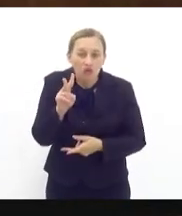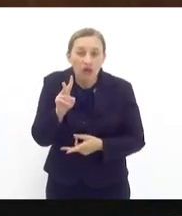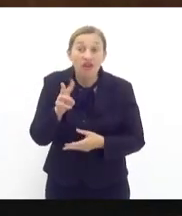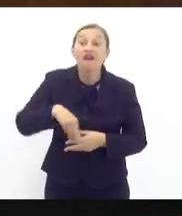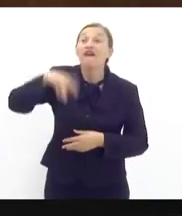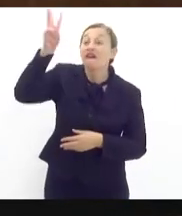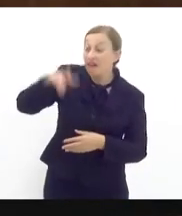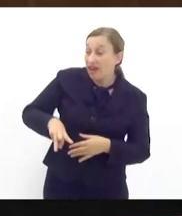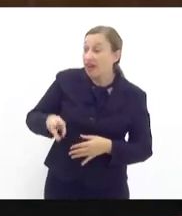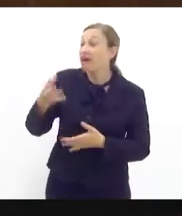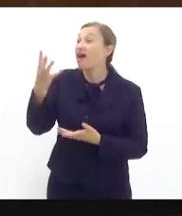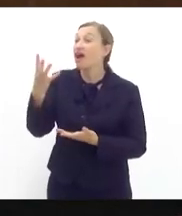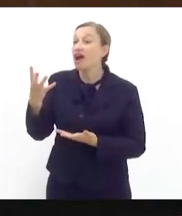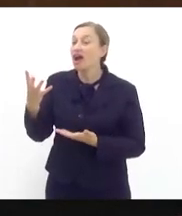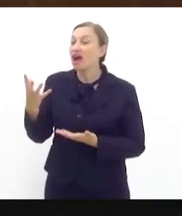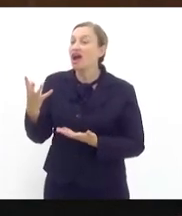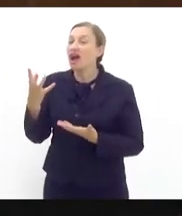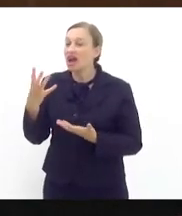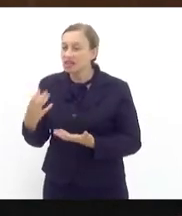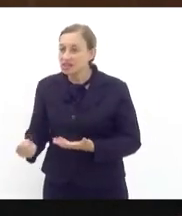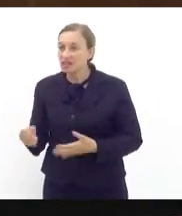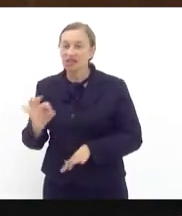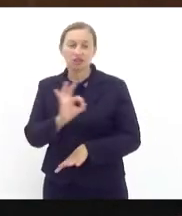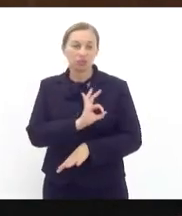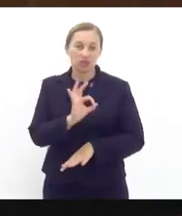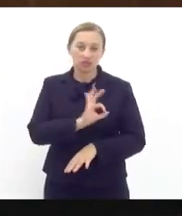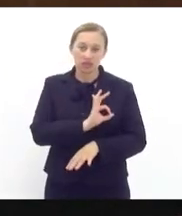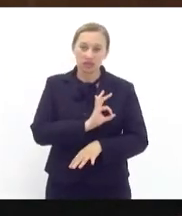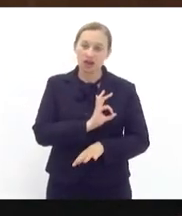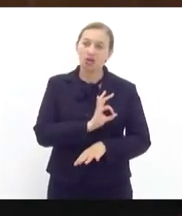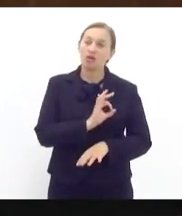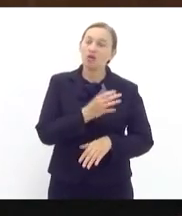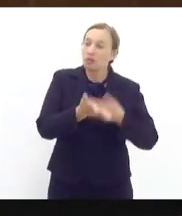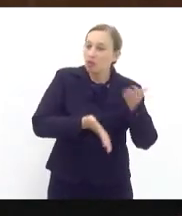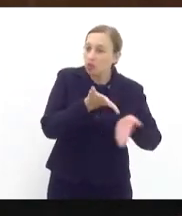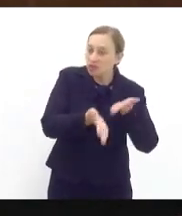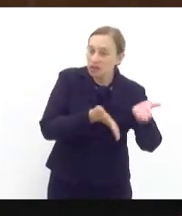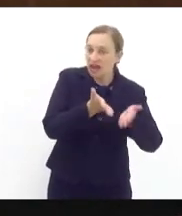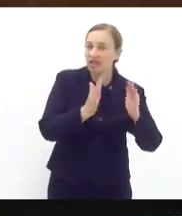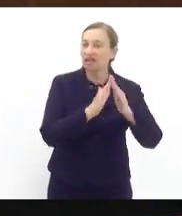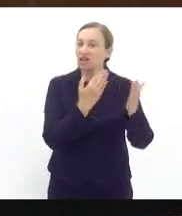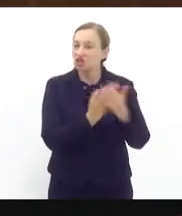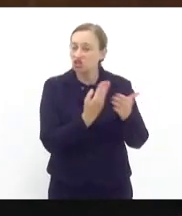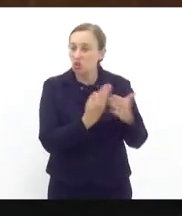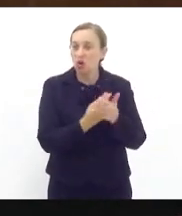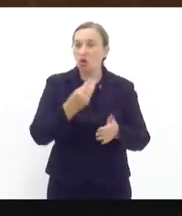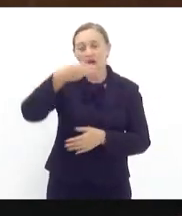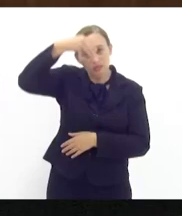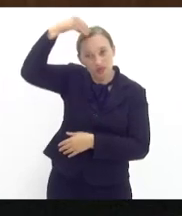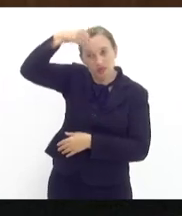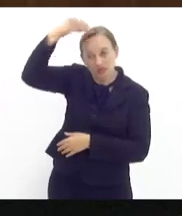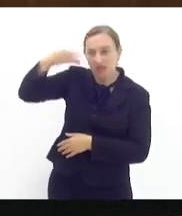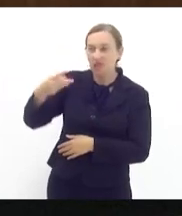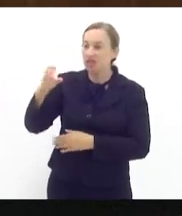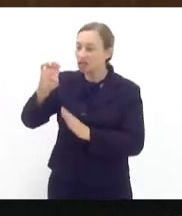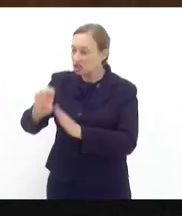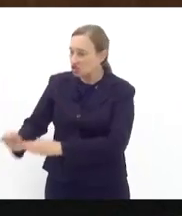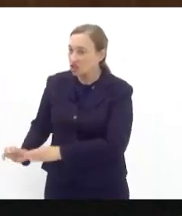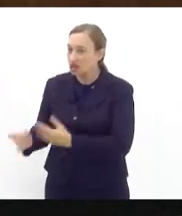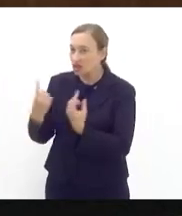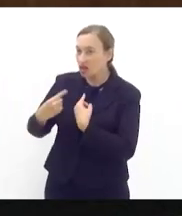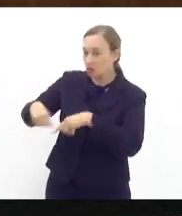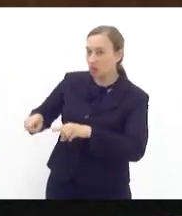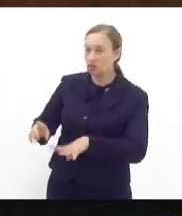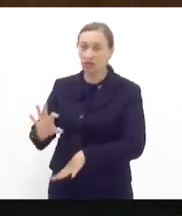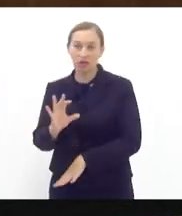quem é a favor da segurança nas escolas para os seus filhos para os seus netos para seus sobrinhos para os seus afiliados e essa turma da esquerda que é contra a polícia